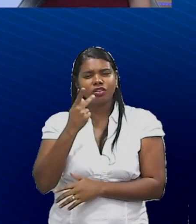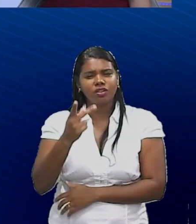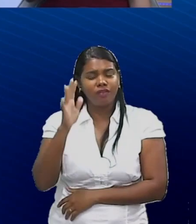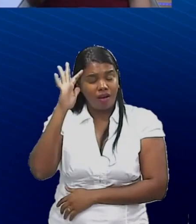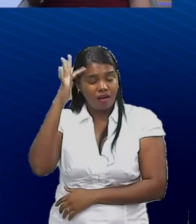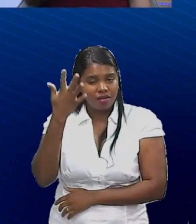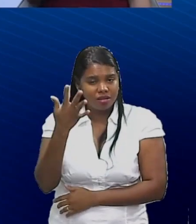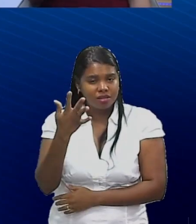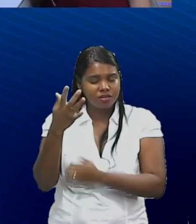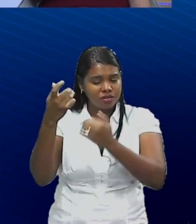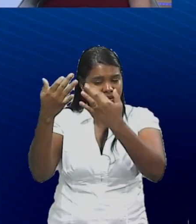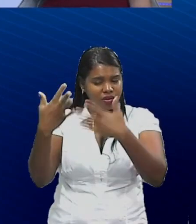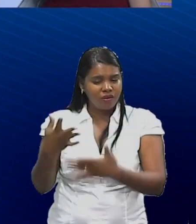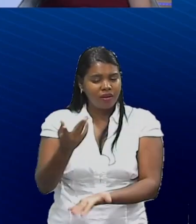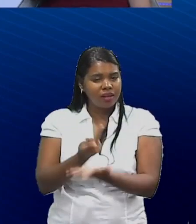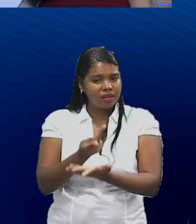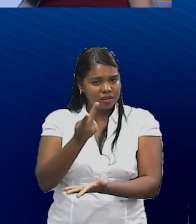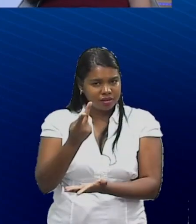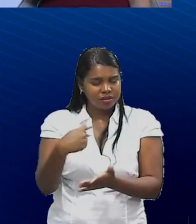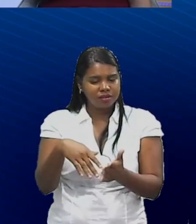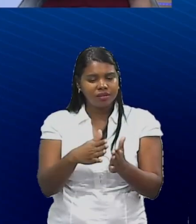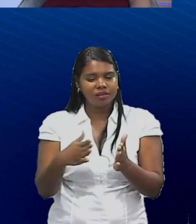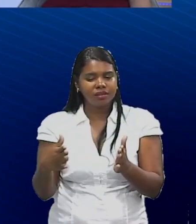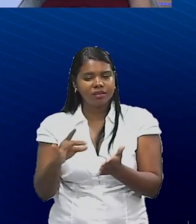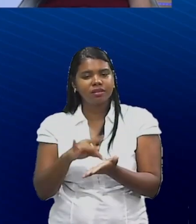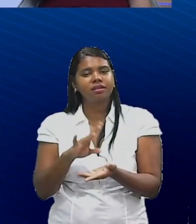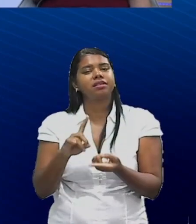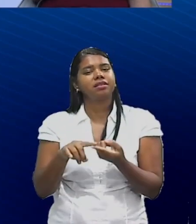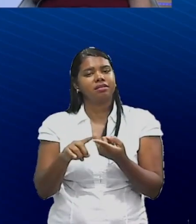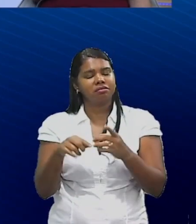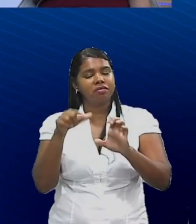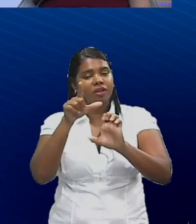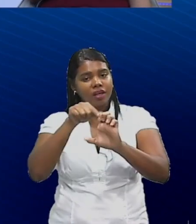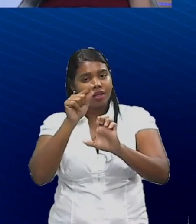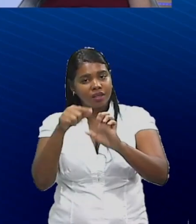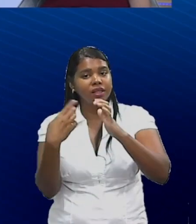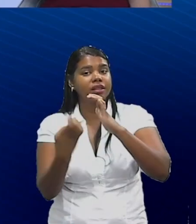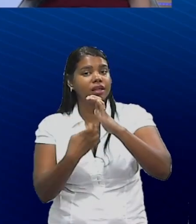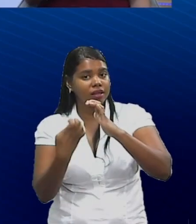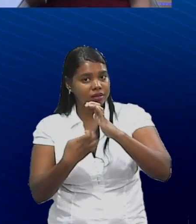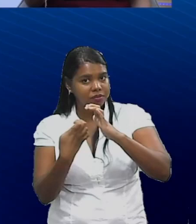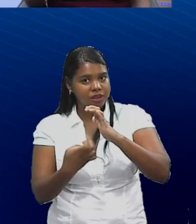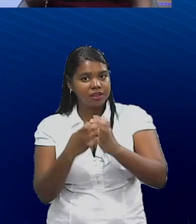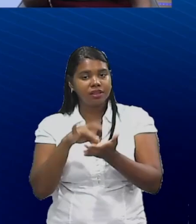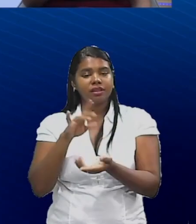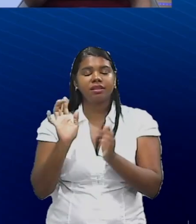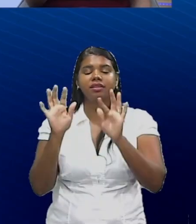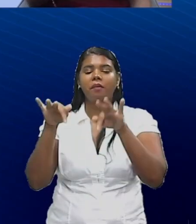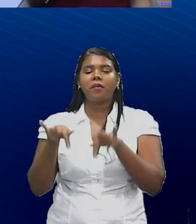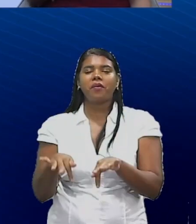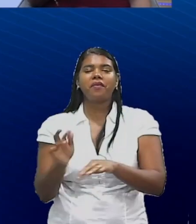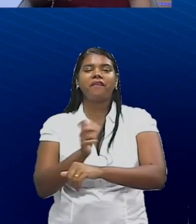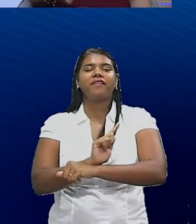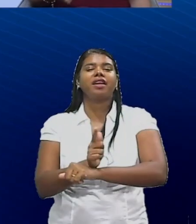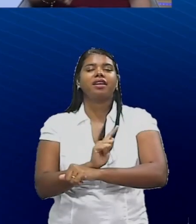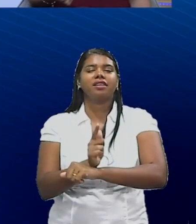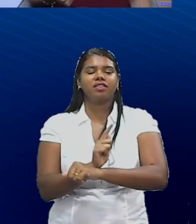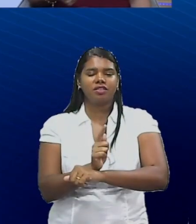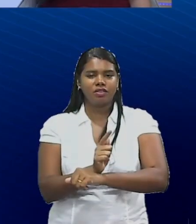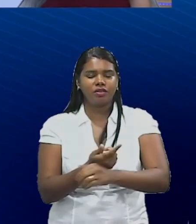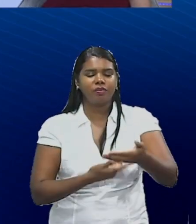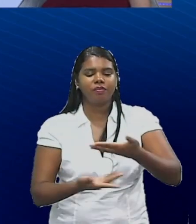que retratem a realidade do processo, a realidade da empresa, tá? E por fim, a gestão de